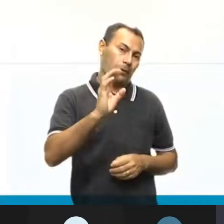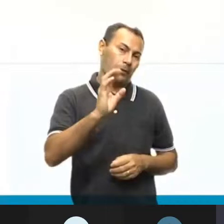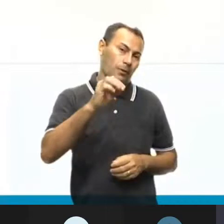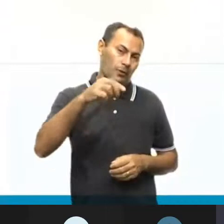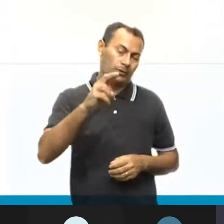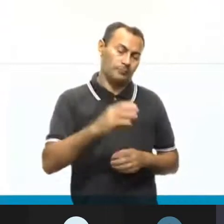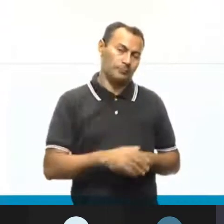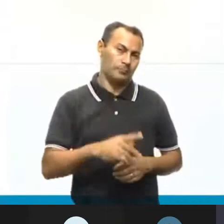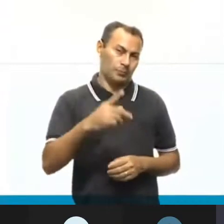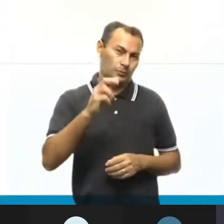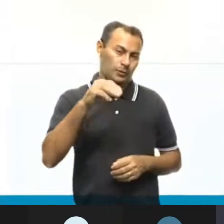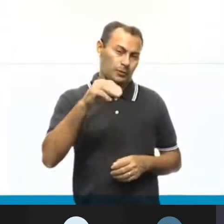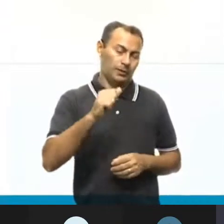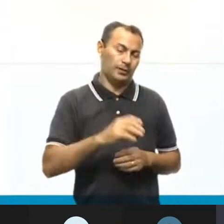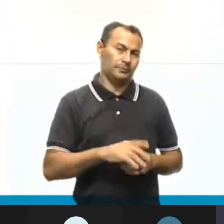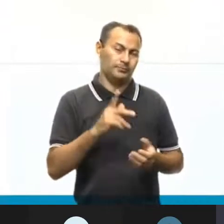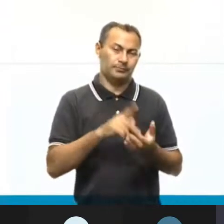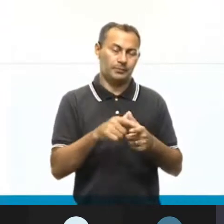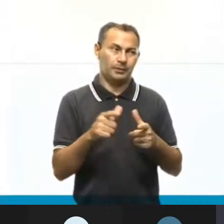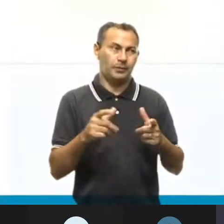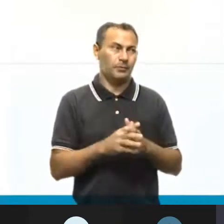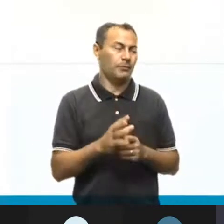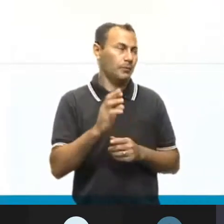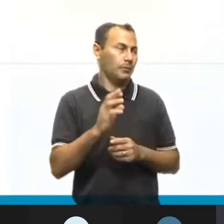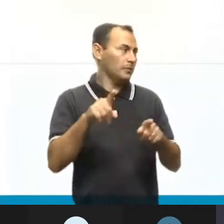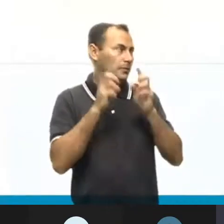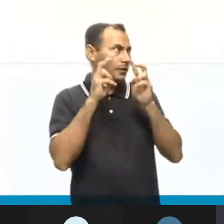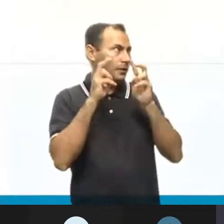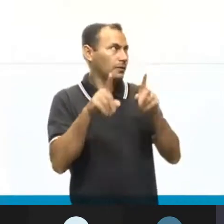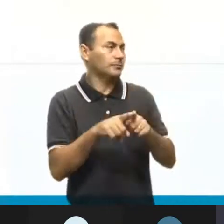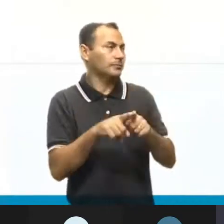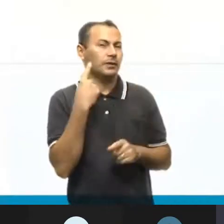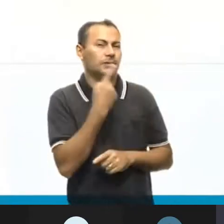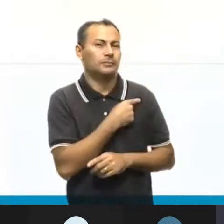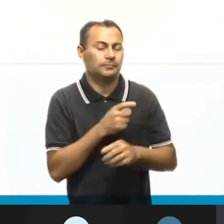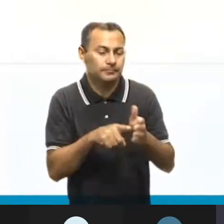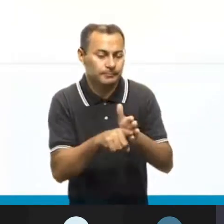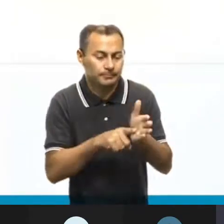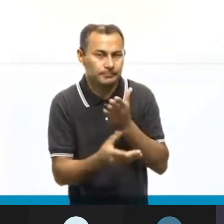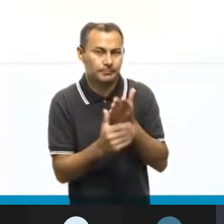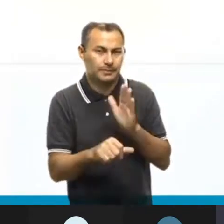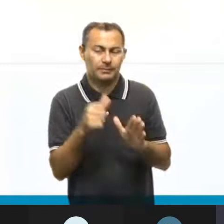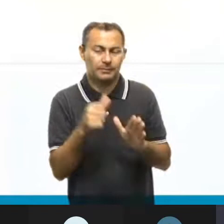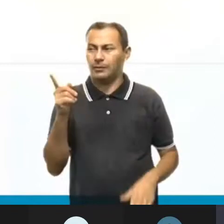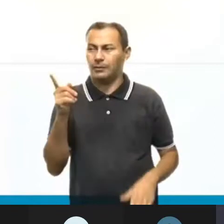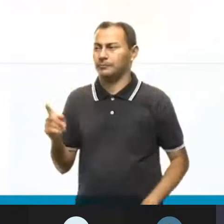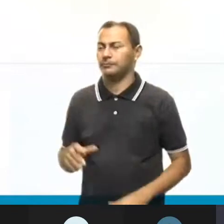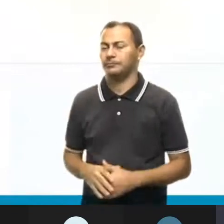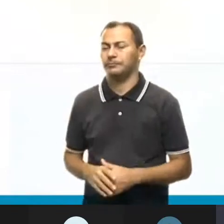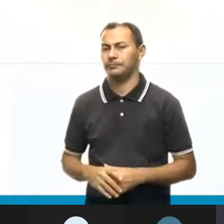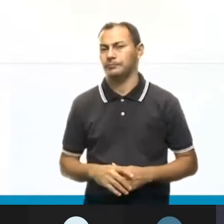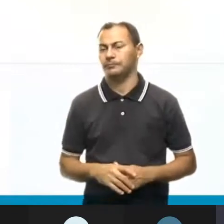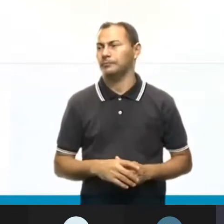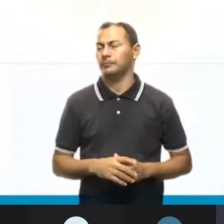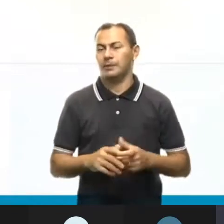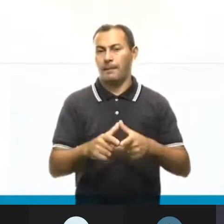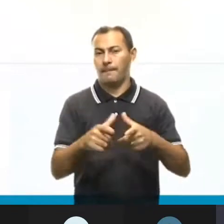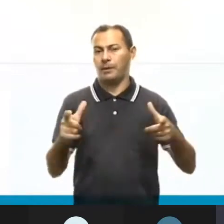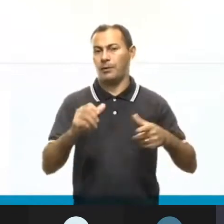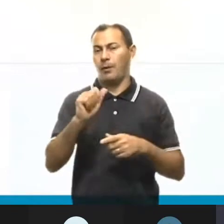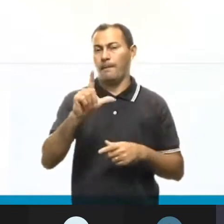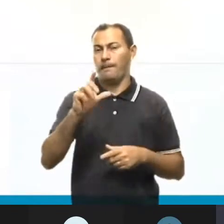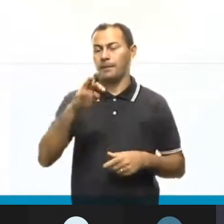brônquio intrapulmonar, na verdade é o nosso maior brônquio, e então nós vamos buscar primeiro esse aqui. Então vamos aqui pôr em